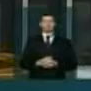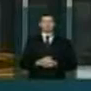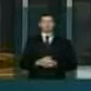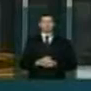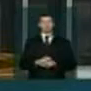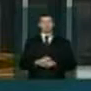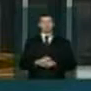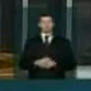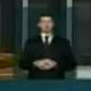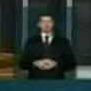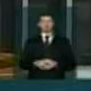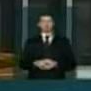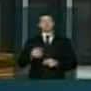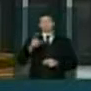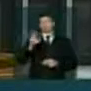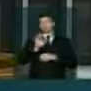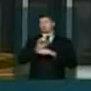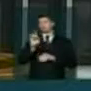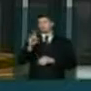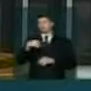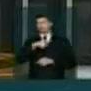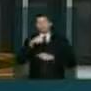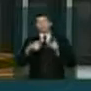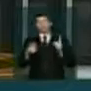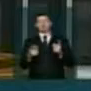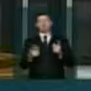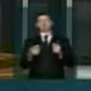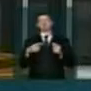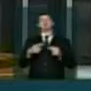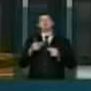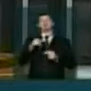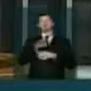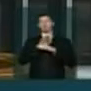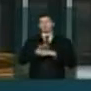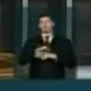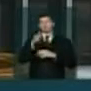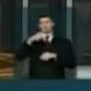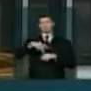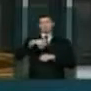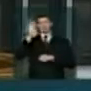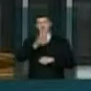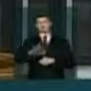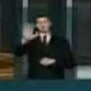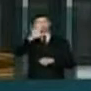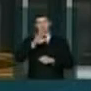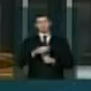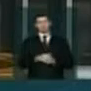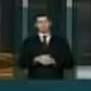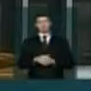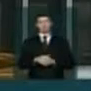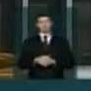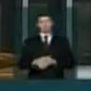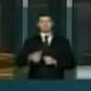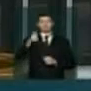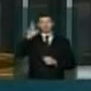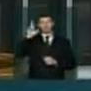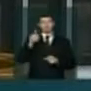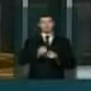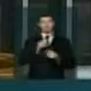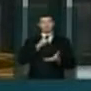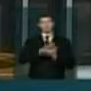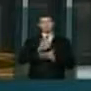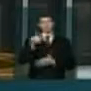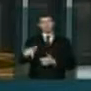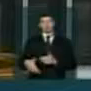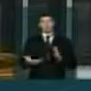de ensino, não só para o nosso Estado, mas uma contribuição para a região e para o país. E, recentemente, antes de ontem, protocolei